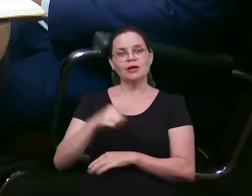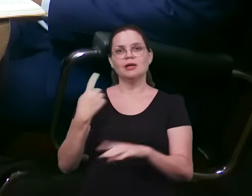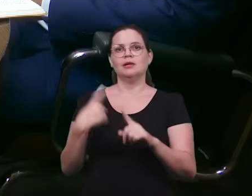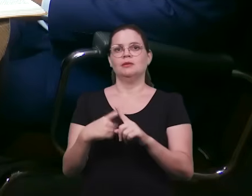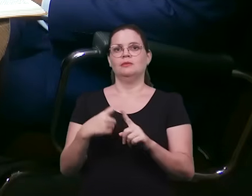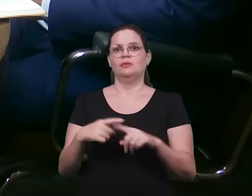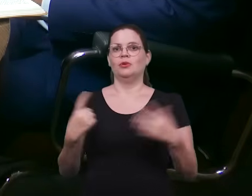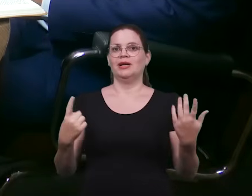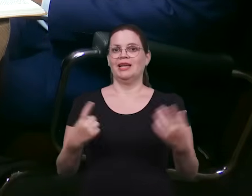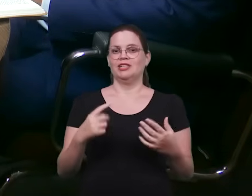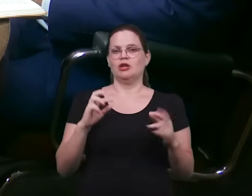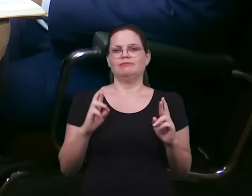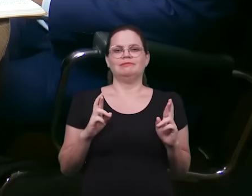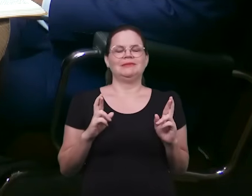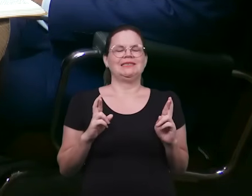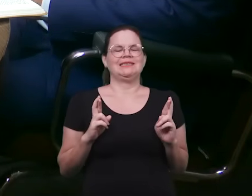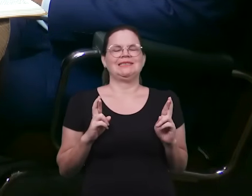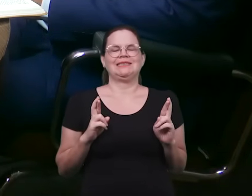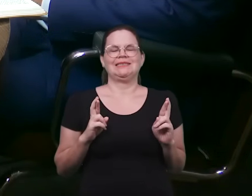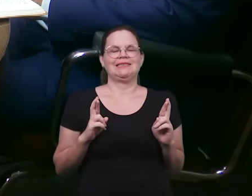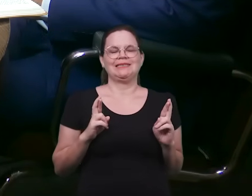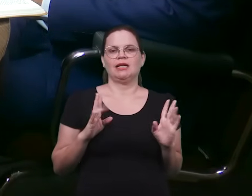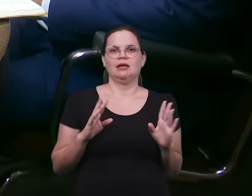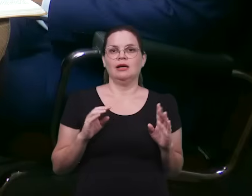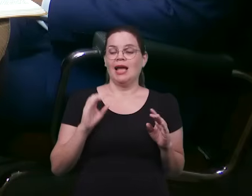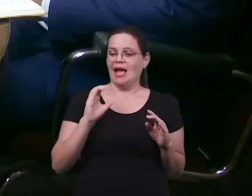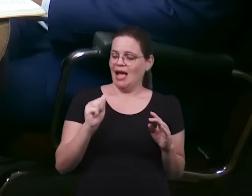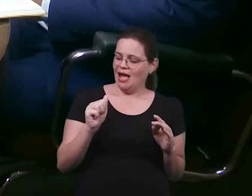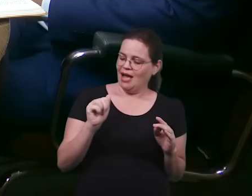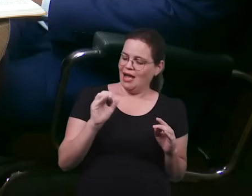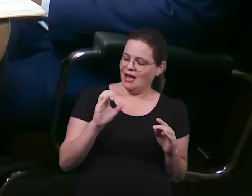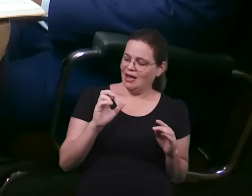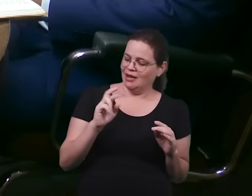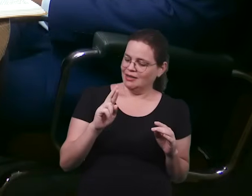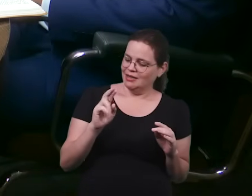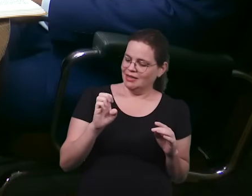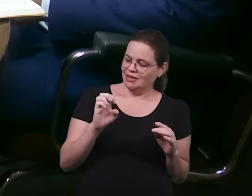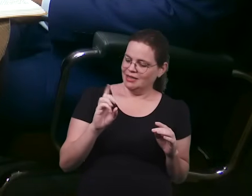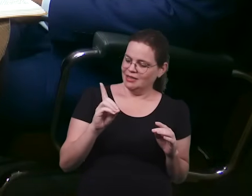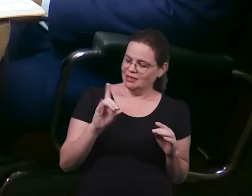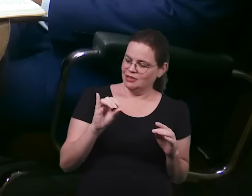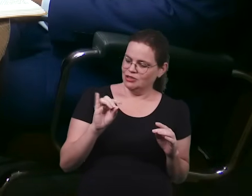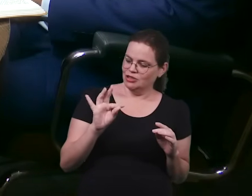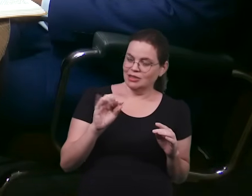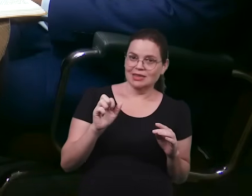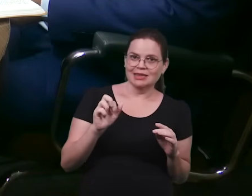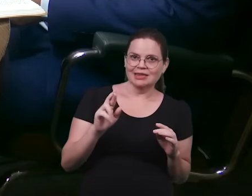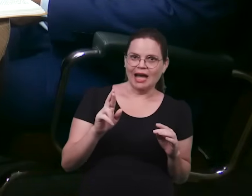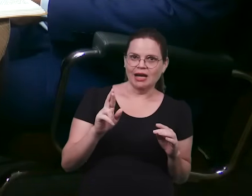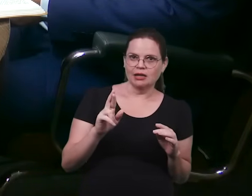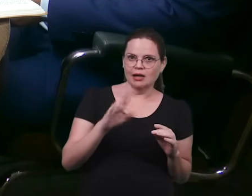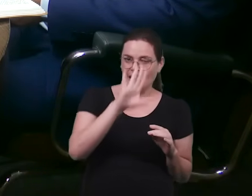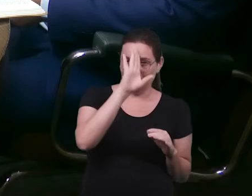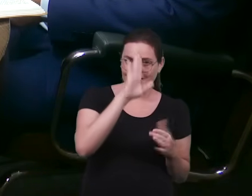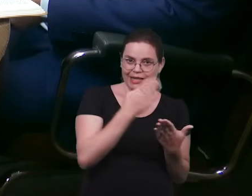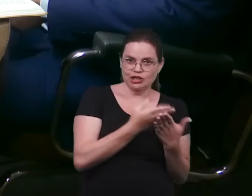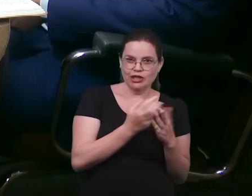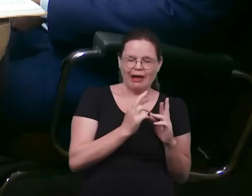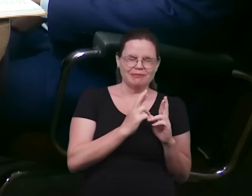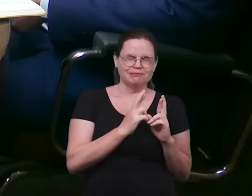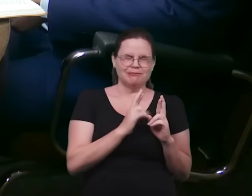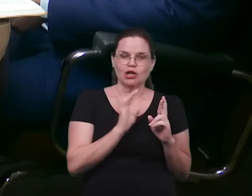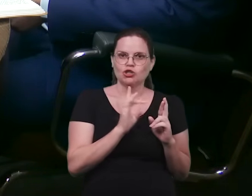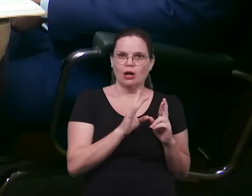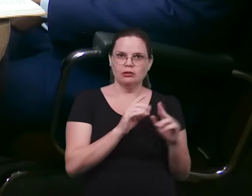diferente de crença, de Muito acreditar. Porque Satanás, ele crê. A Bíblia